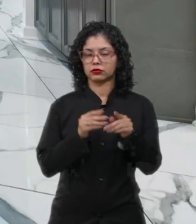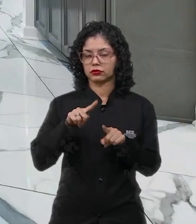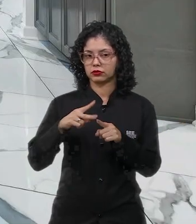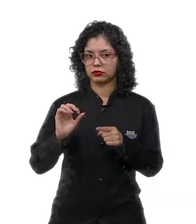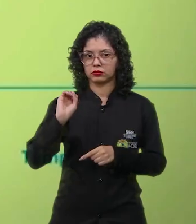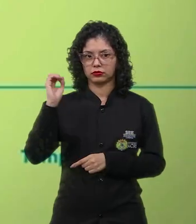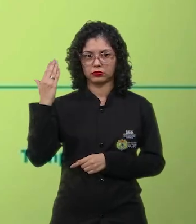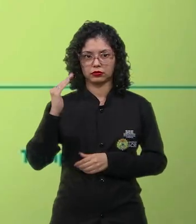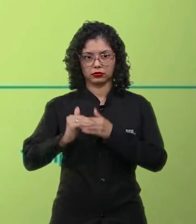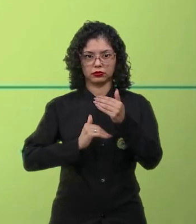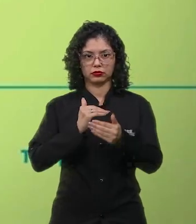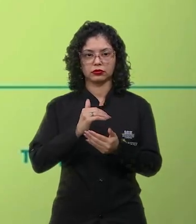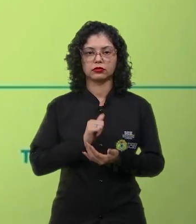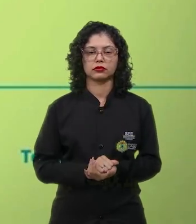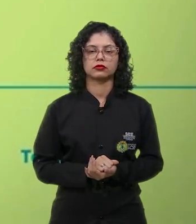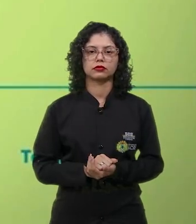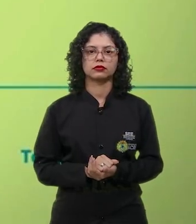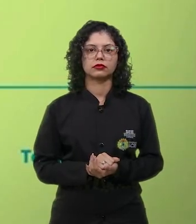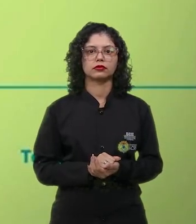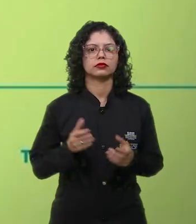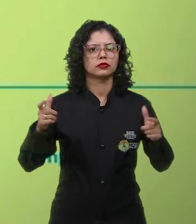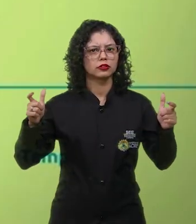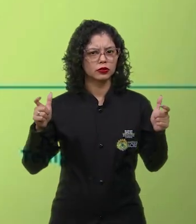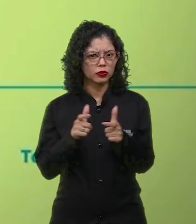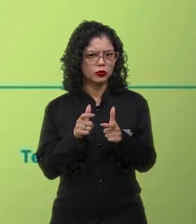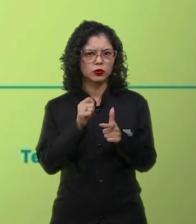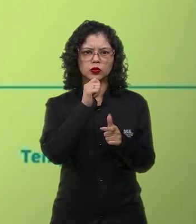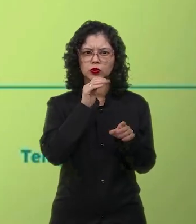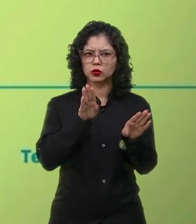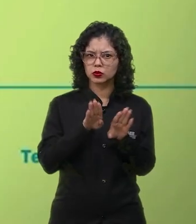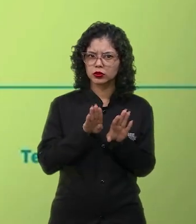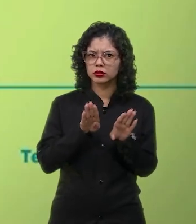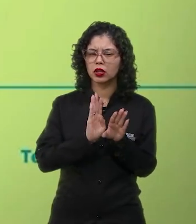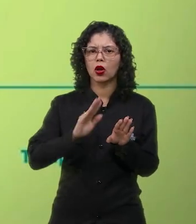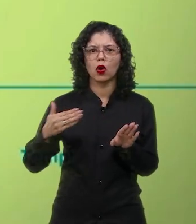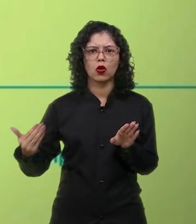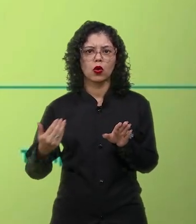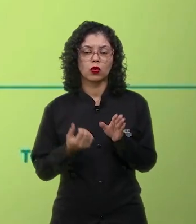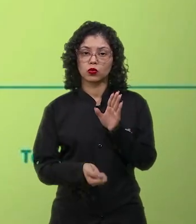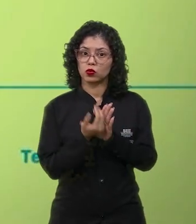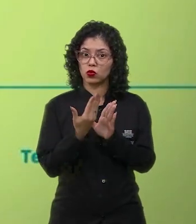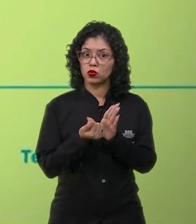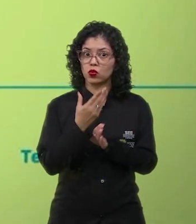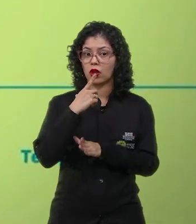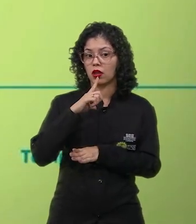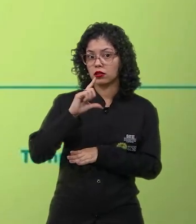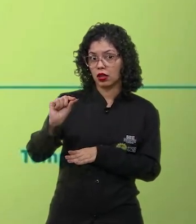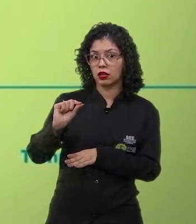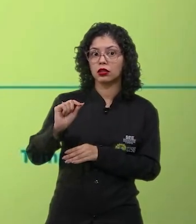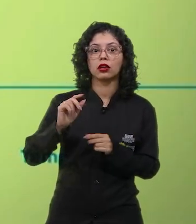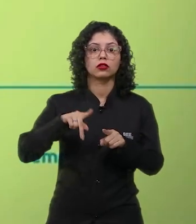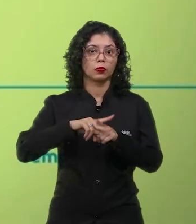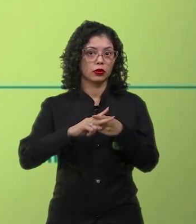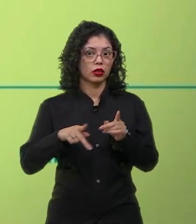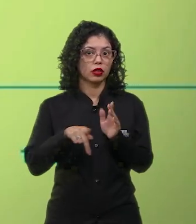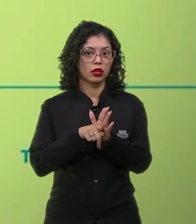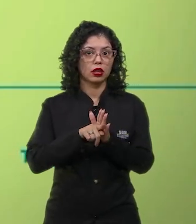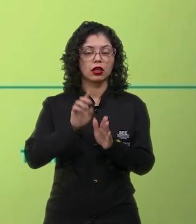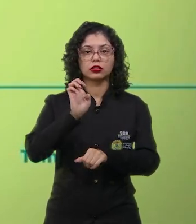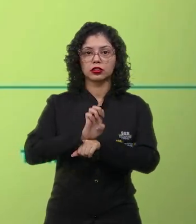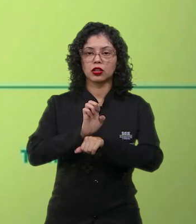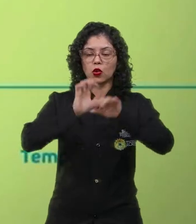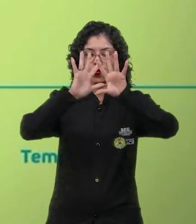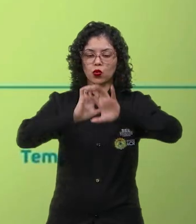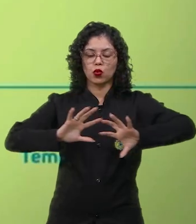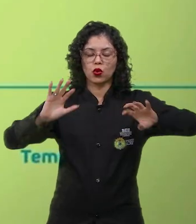gente. Vamos lá. Succionado e comprimido pelo compressor. Quando o fluido refrigerante sai deste componente, está no estado de vapor